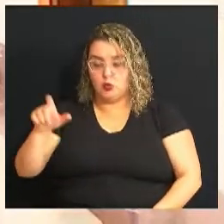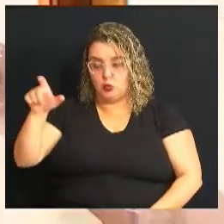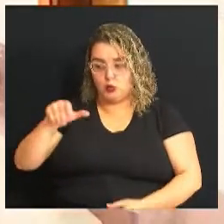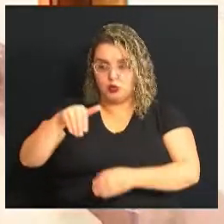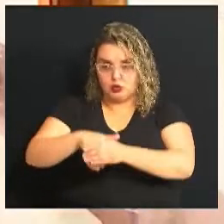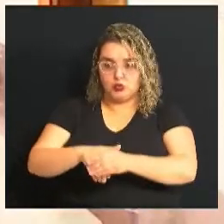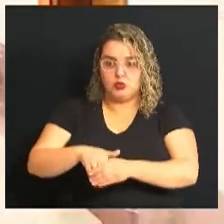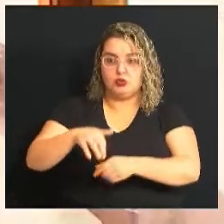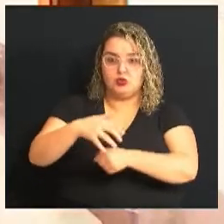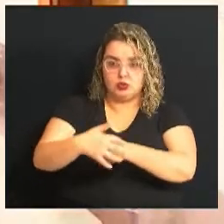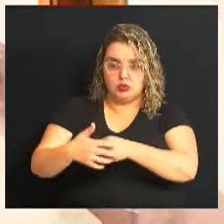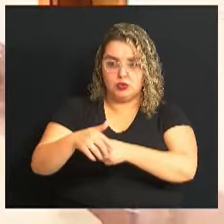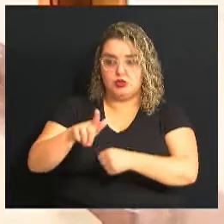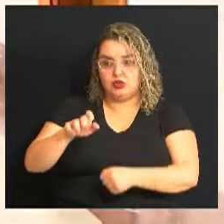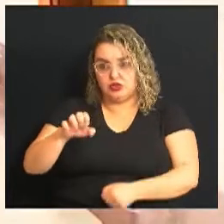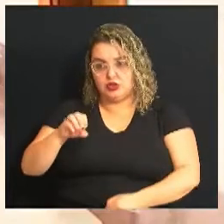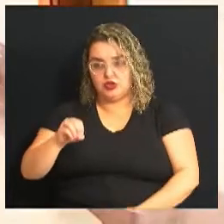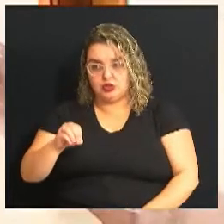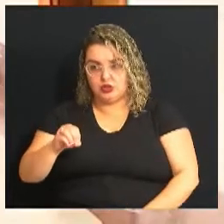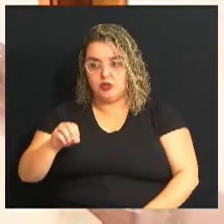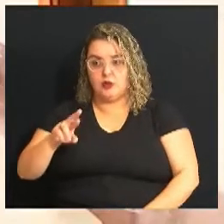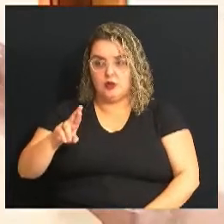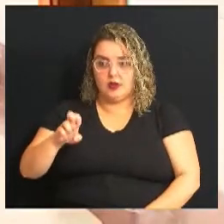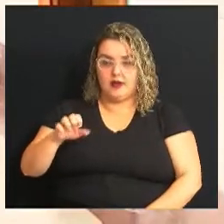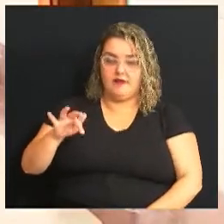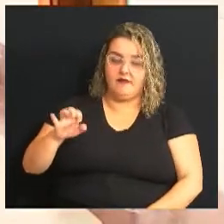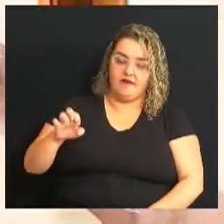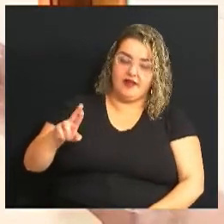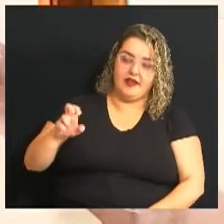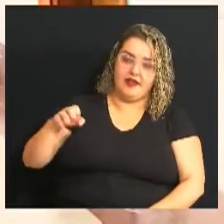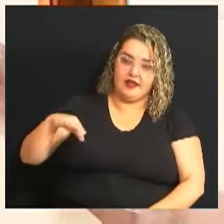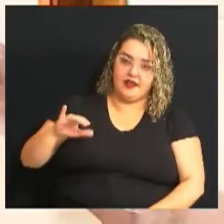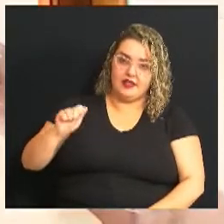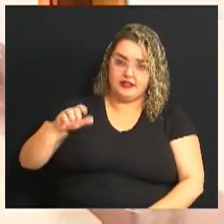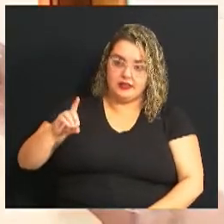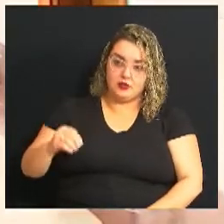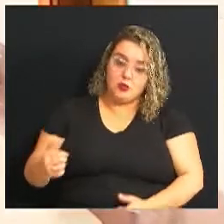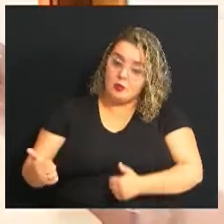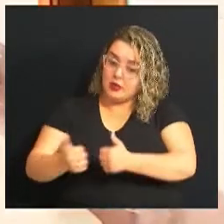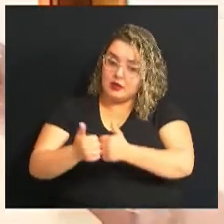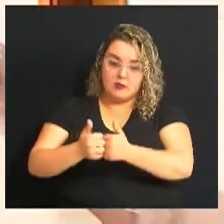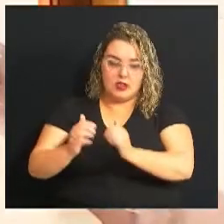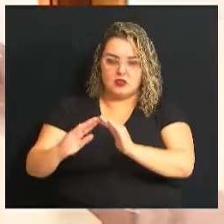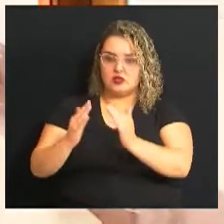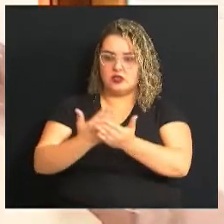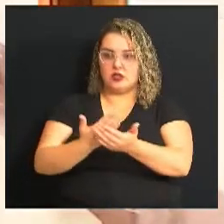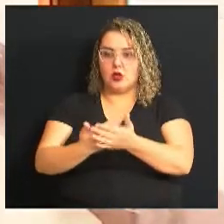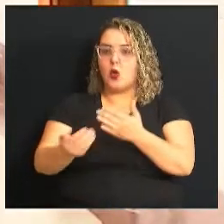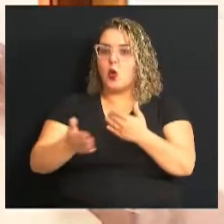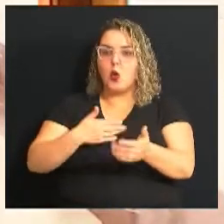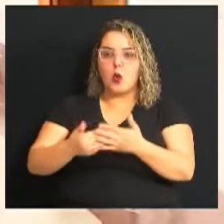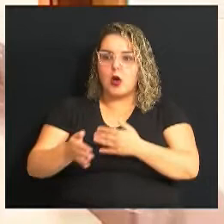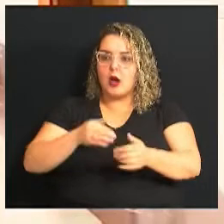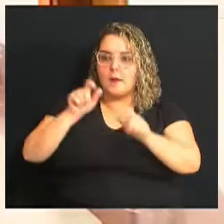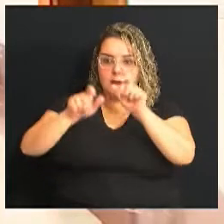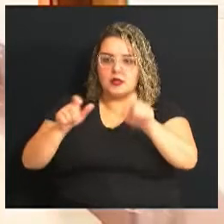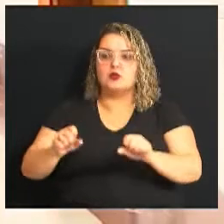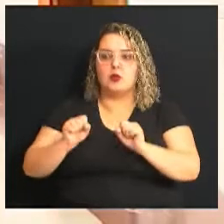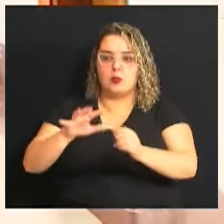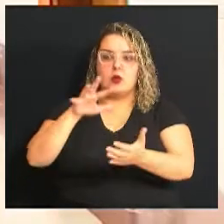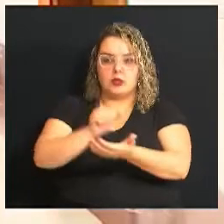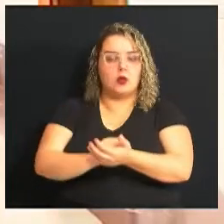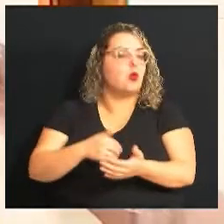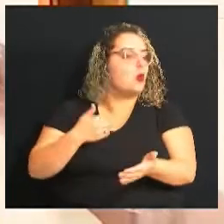georreferenciador, ou nos locais de votação mais próximos desse eleitor. Qualquer pessoa pode baixar o e-título? Sim,